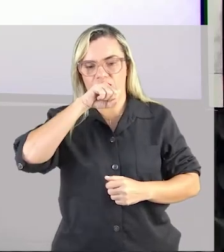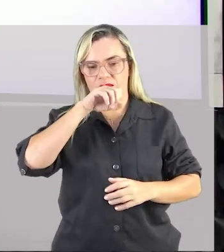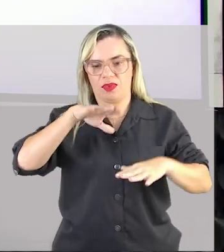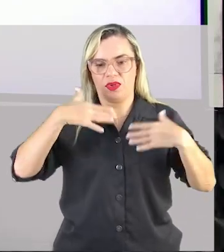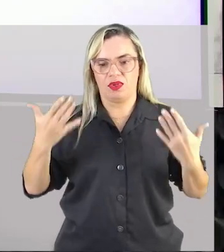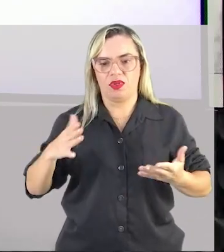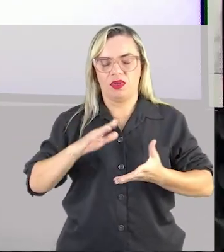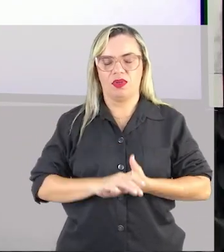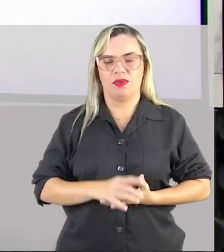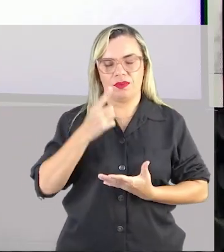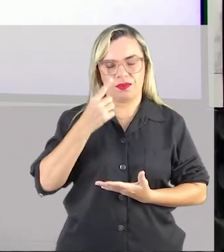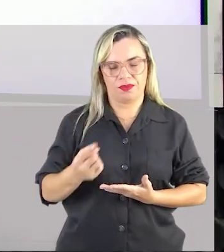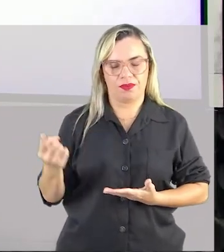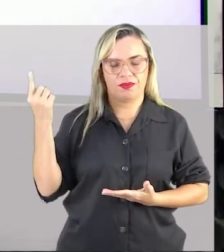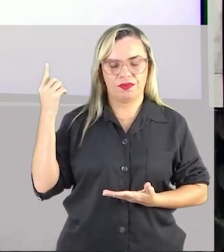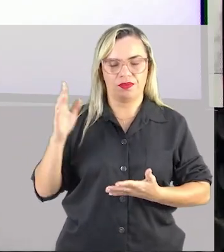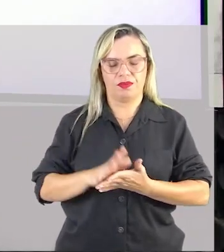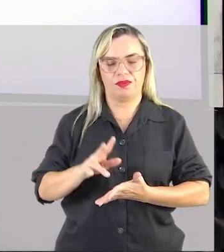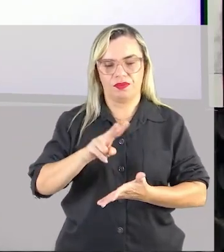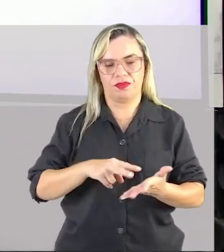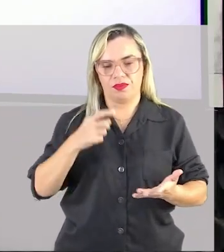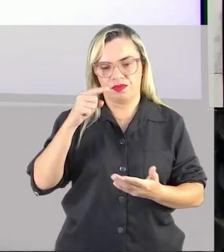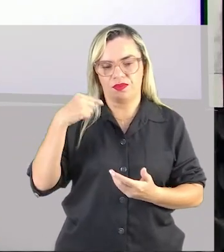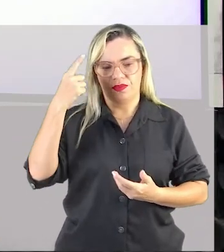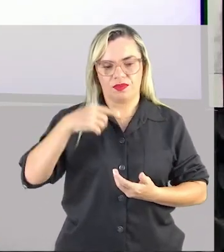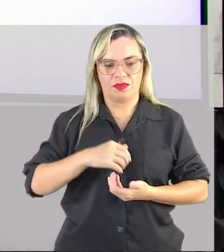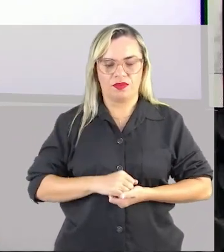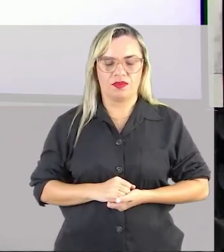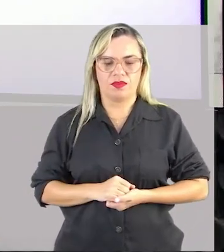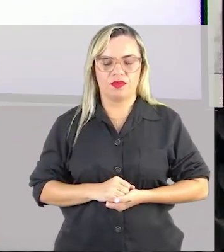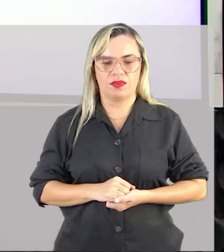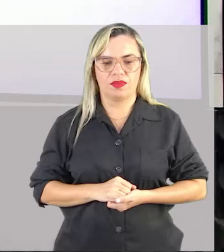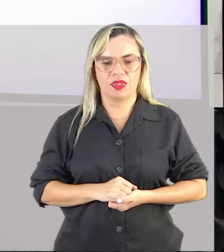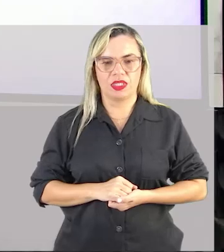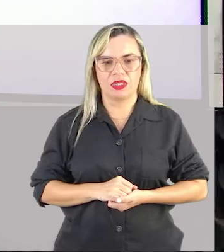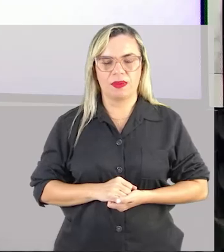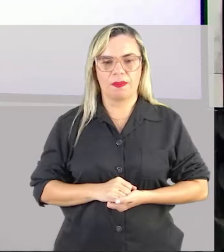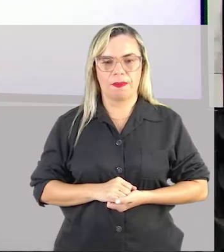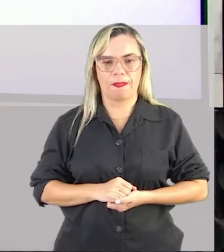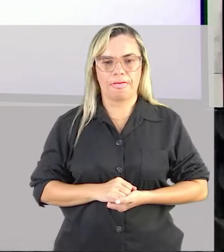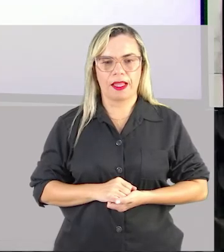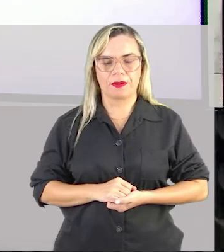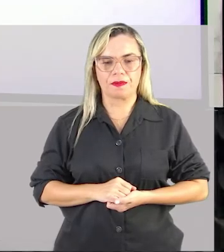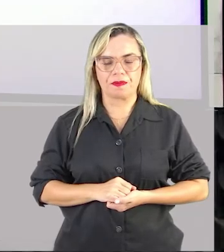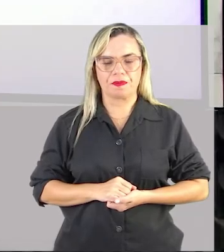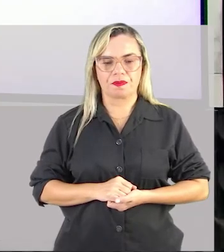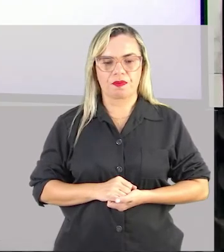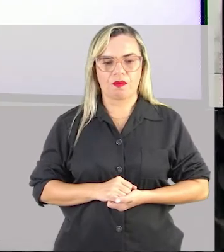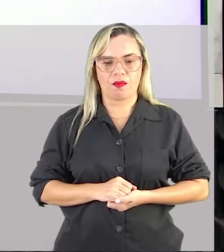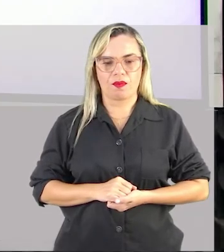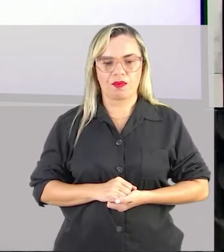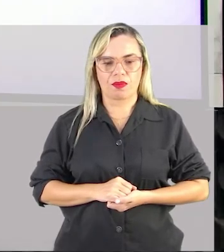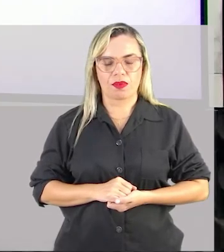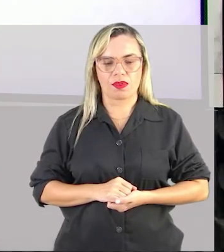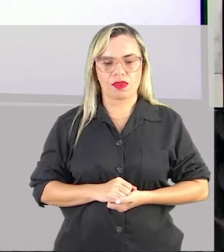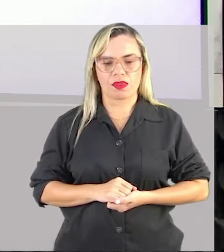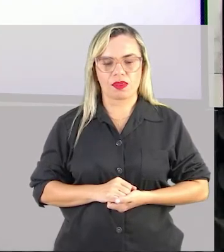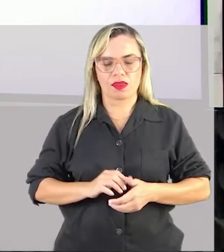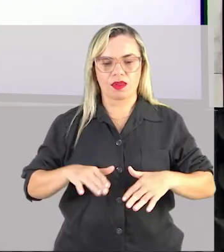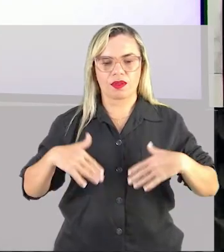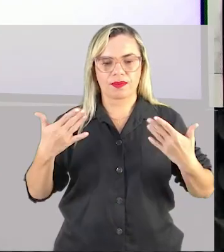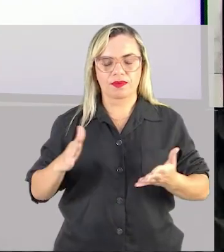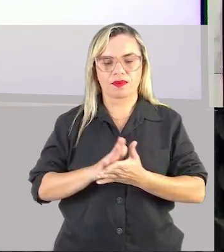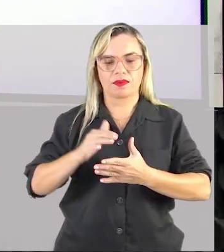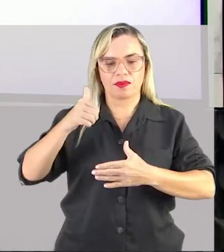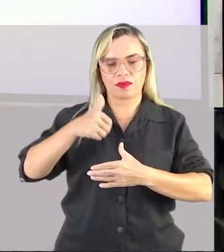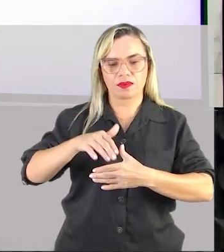de arte, Han Shakar Nikumbun, entra em cena, se interessa por el pequeno Ishan e todo cambia. Então,